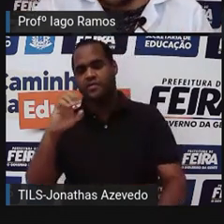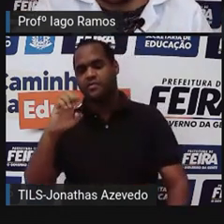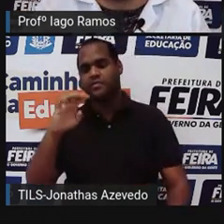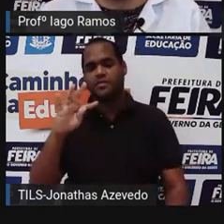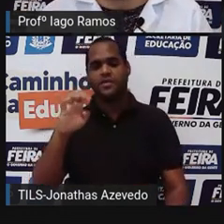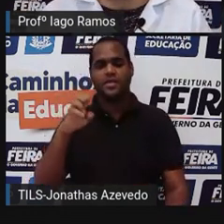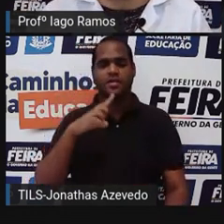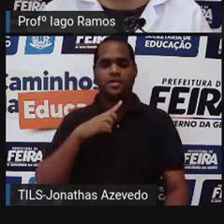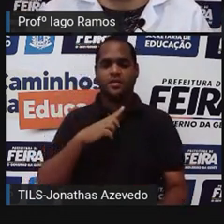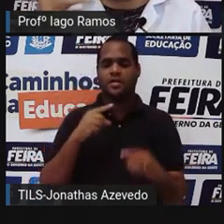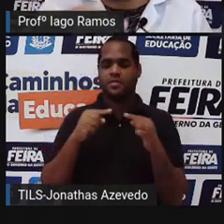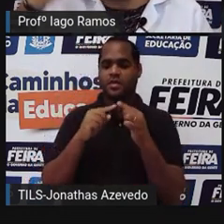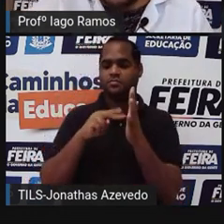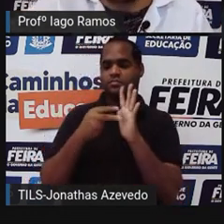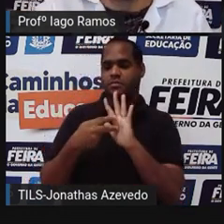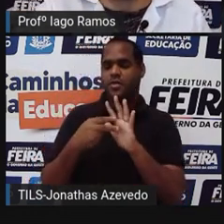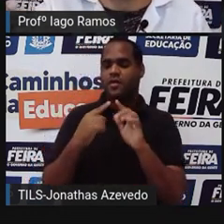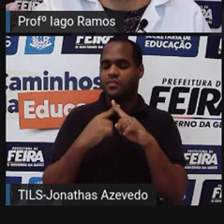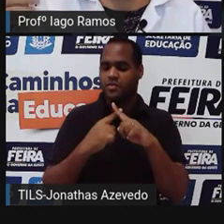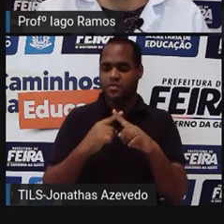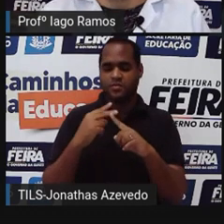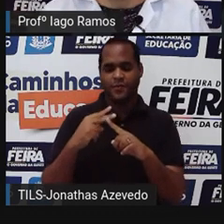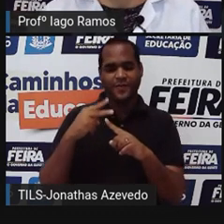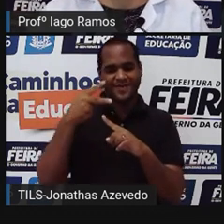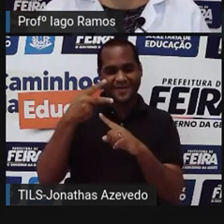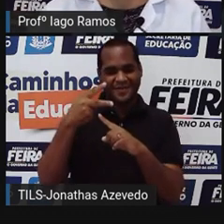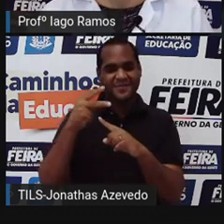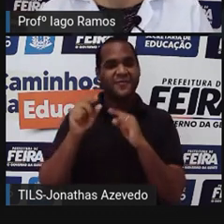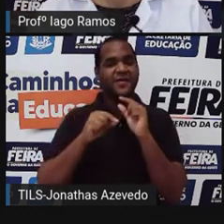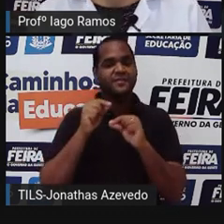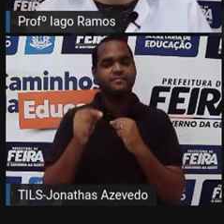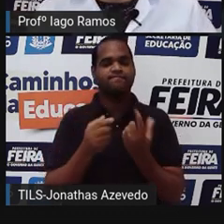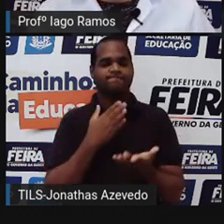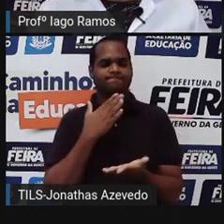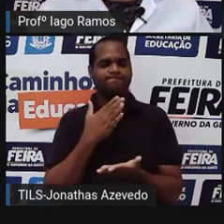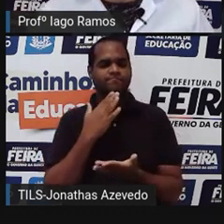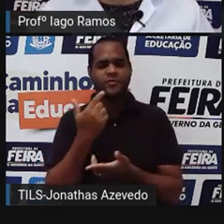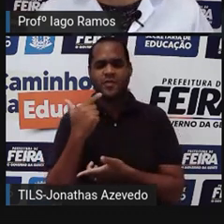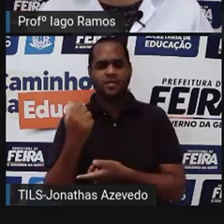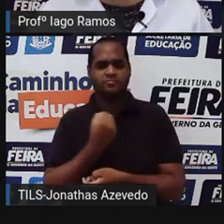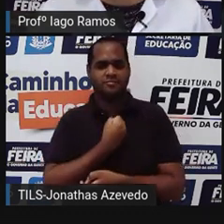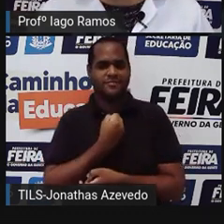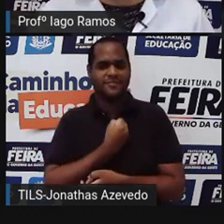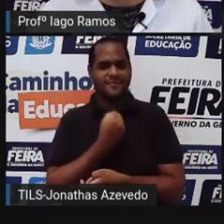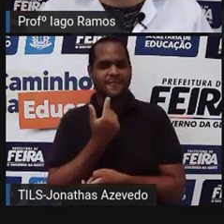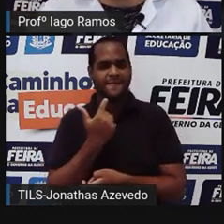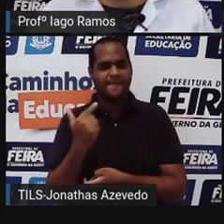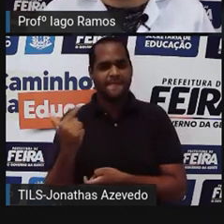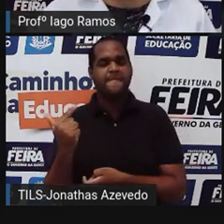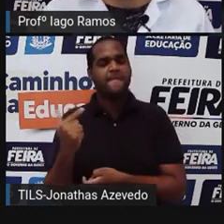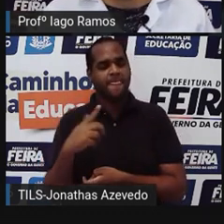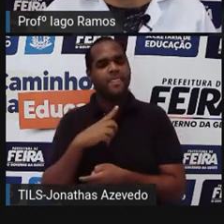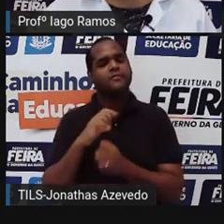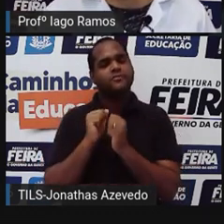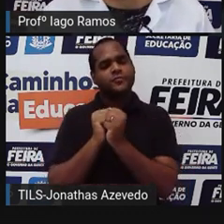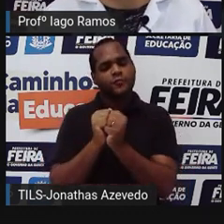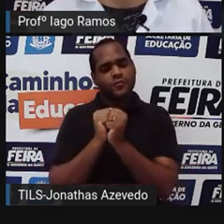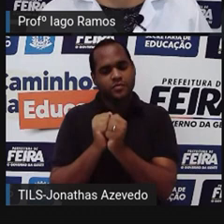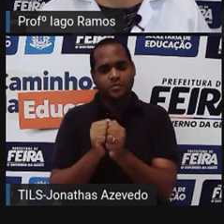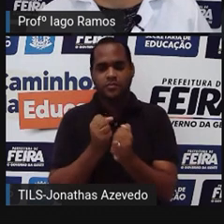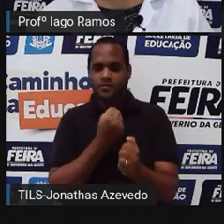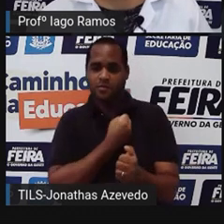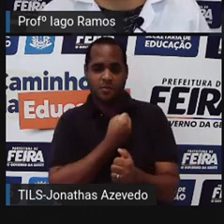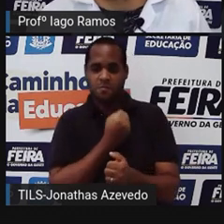o termo quadrático? O x ao quadrado. Aí você me fala assim: professor, não tem número, né, que acompanhe esse x